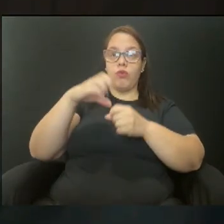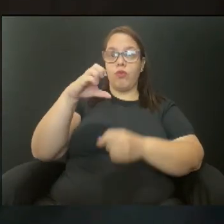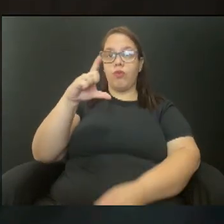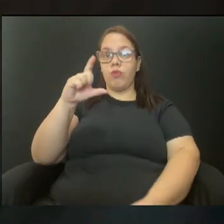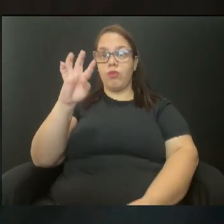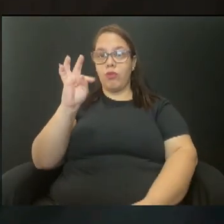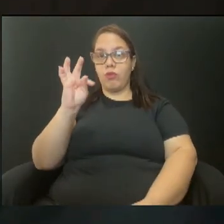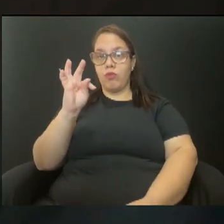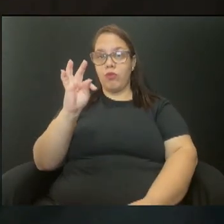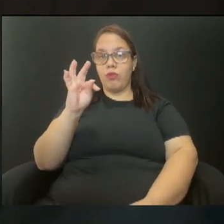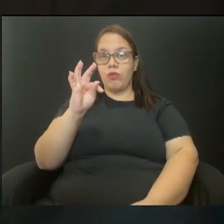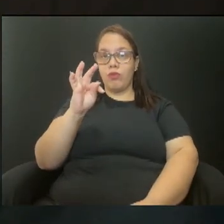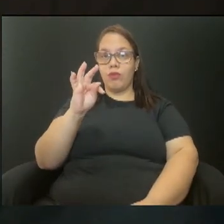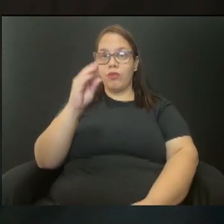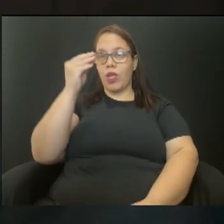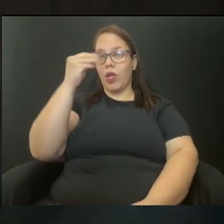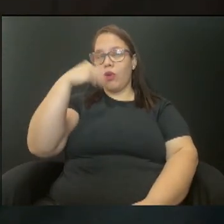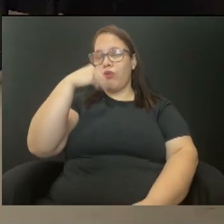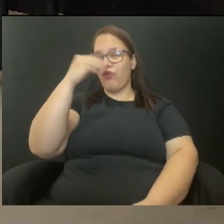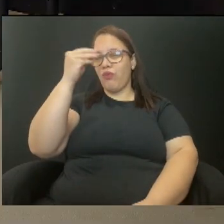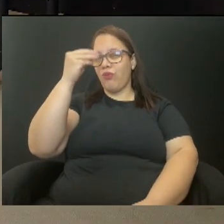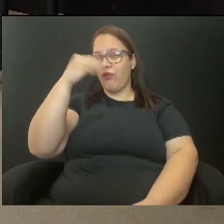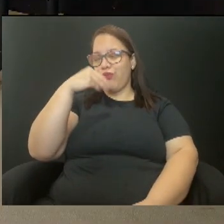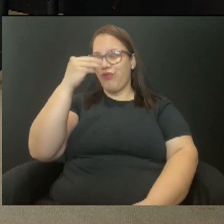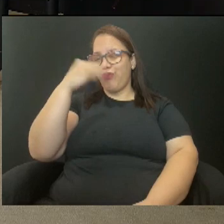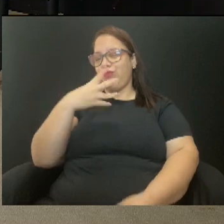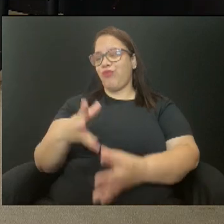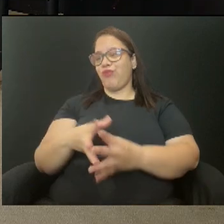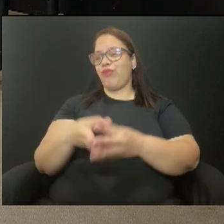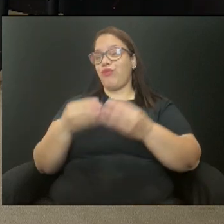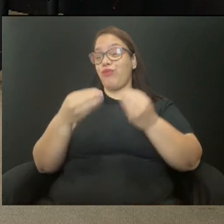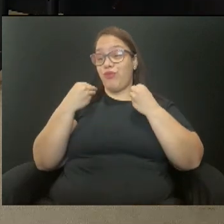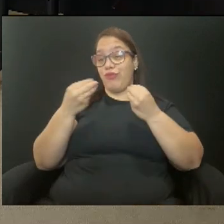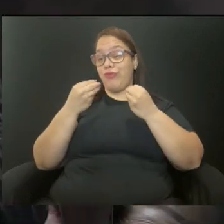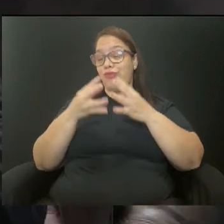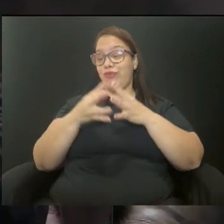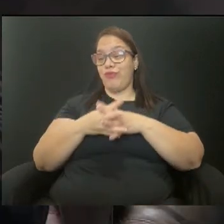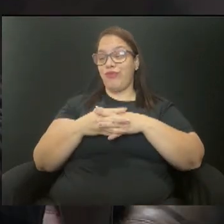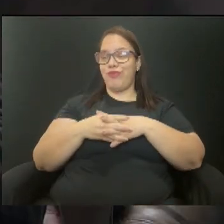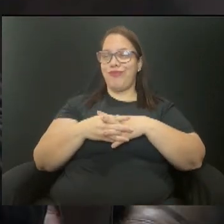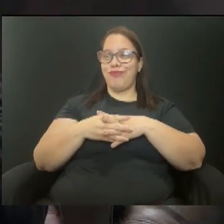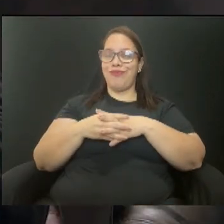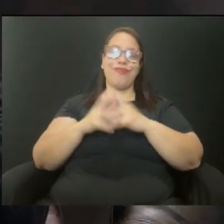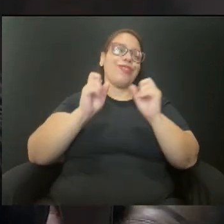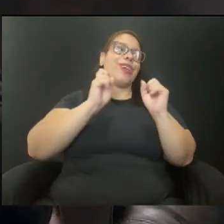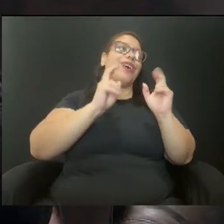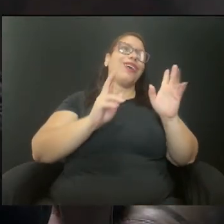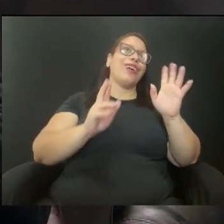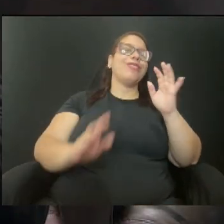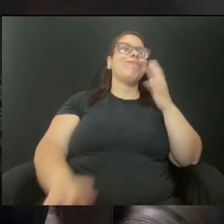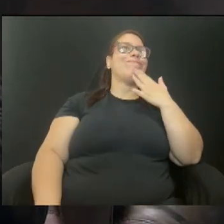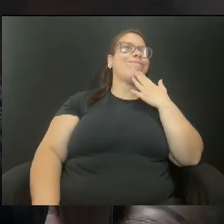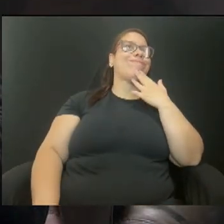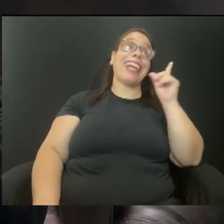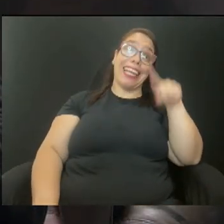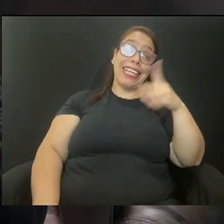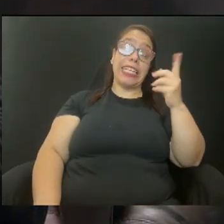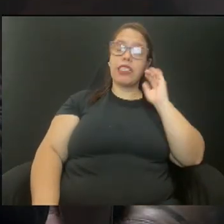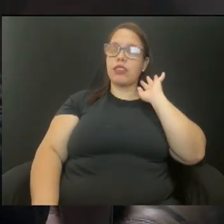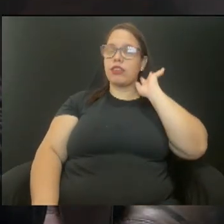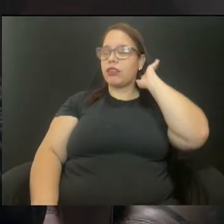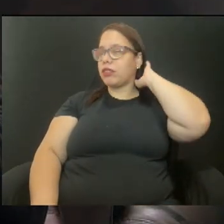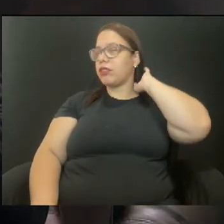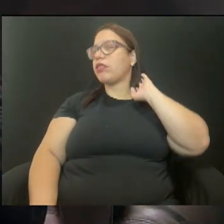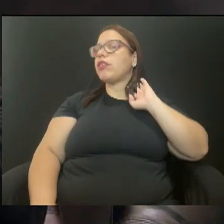um fracasso. Como lidar com isso? Tá. É isso, né? Você resumiu bem o que a gente trouxe lá no